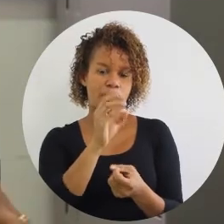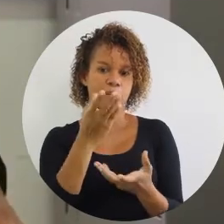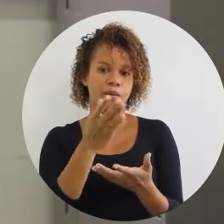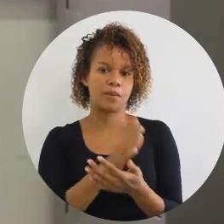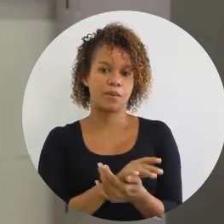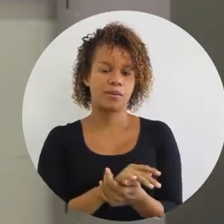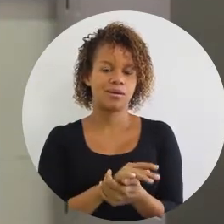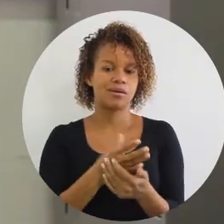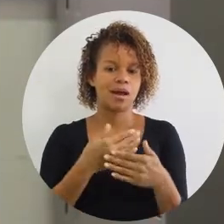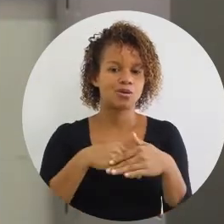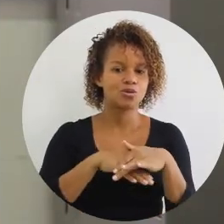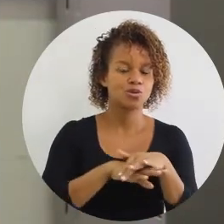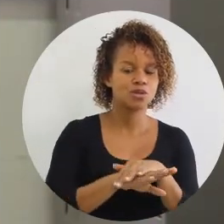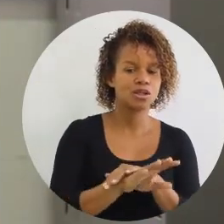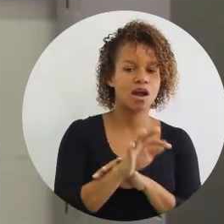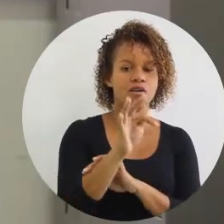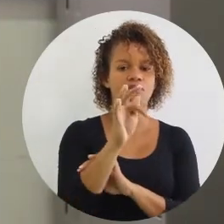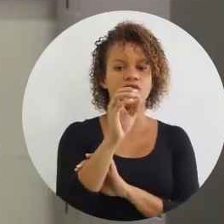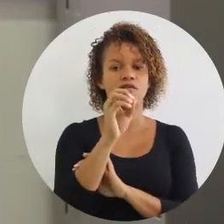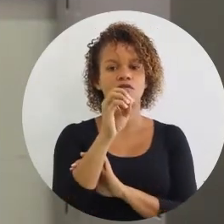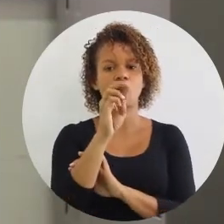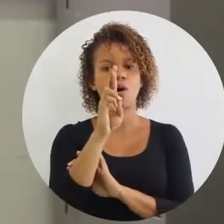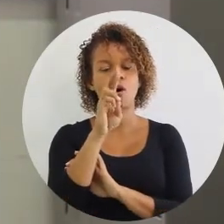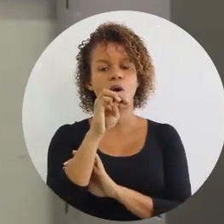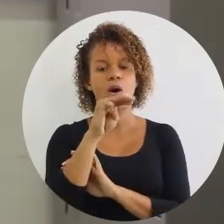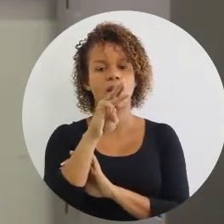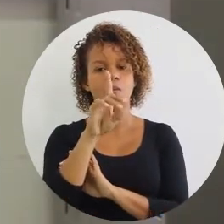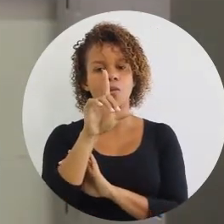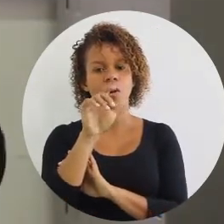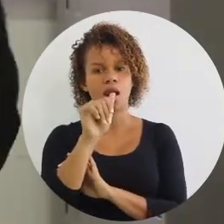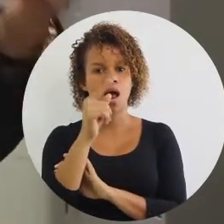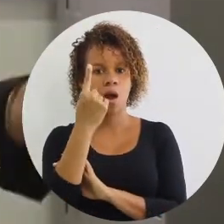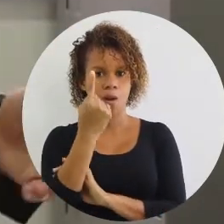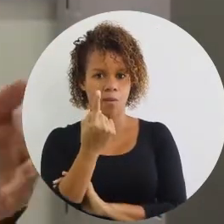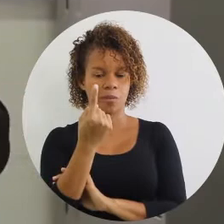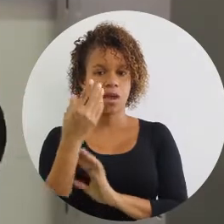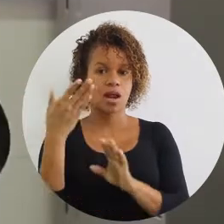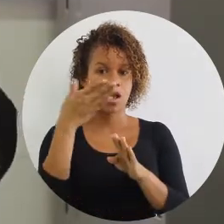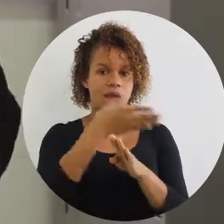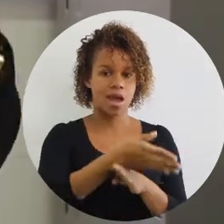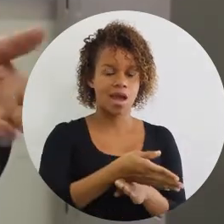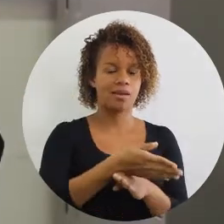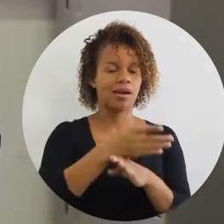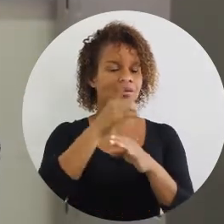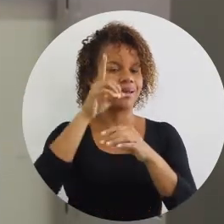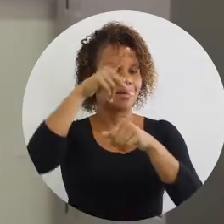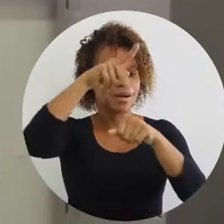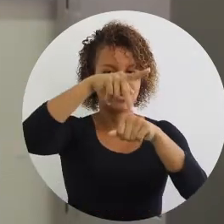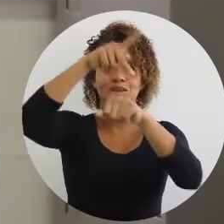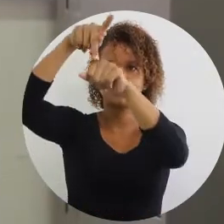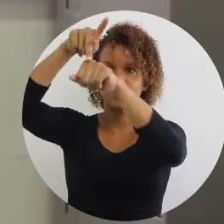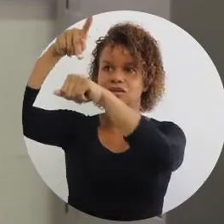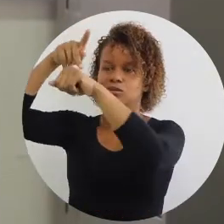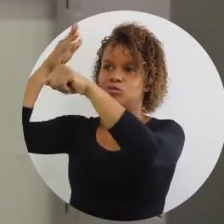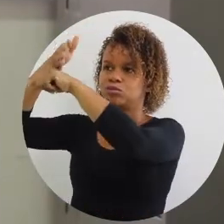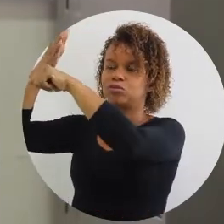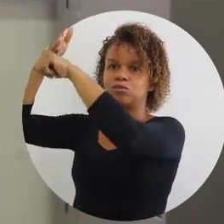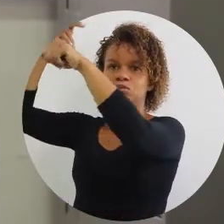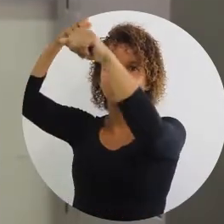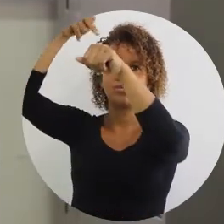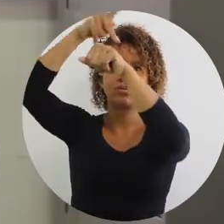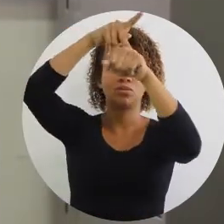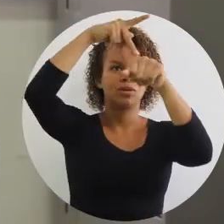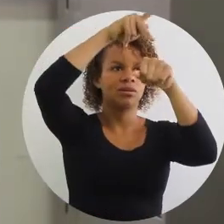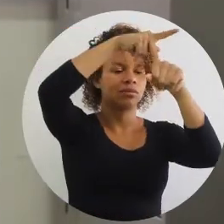das escuderias da Fórmula 1. Porque o que acontece? Eles entram e saem de países, entram e voltam. Então, por exemplo, no